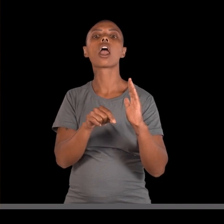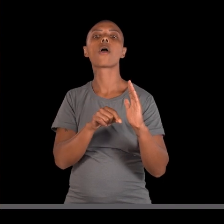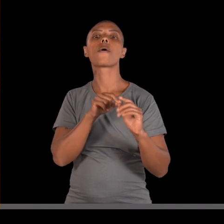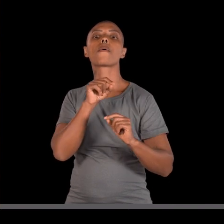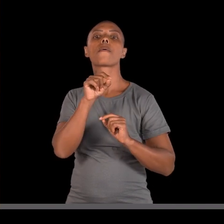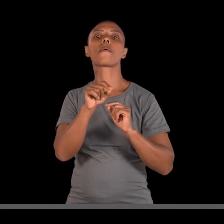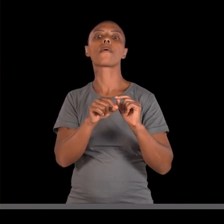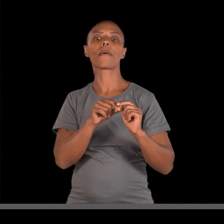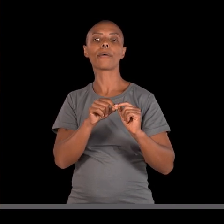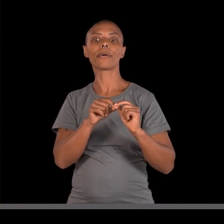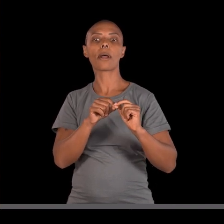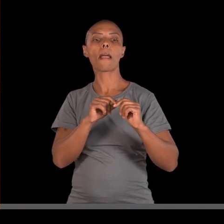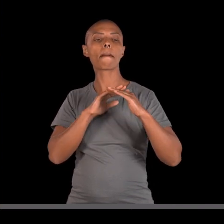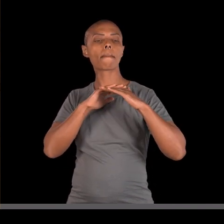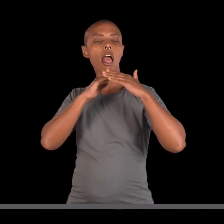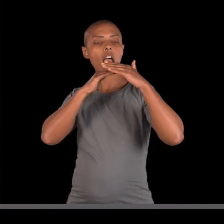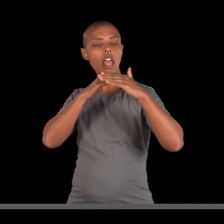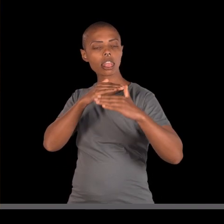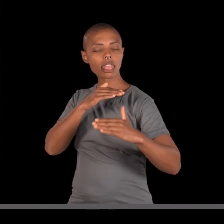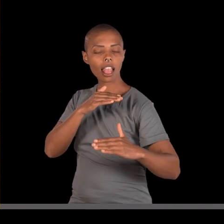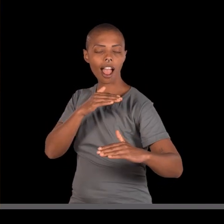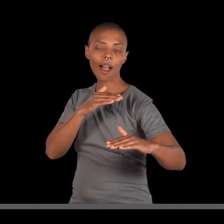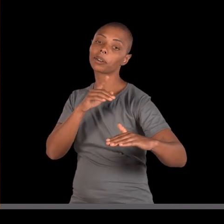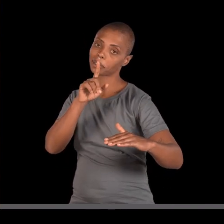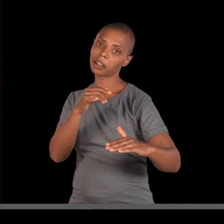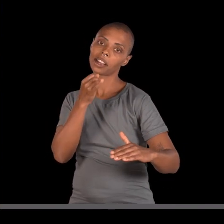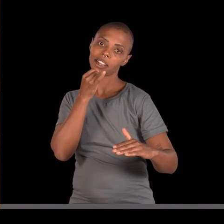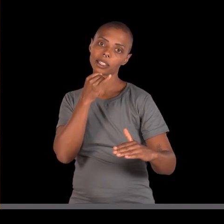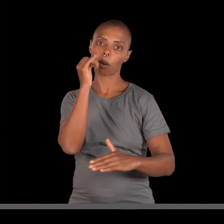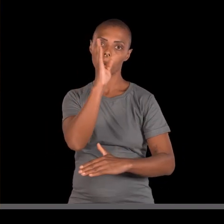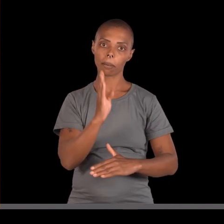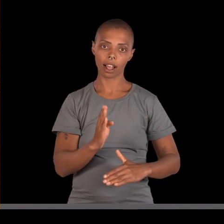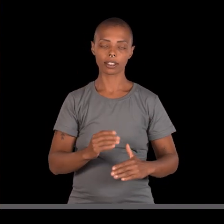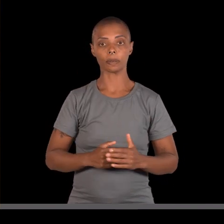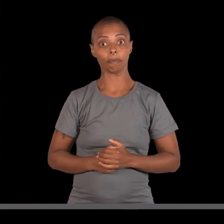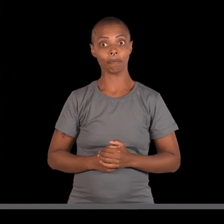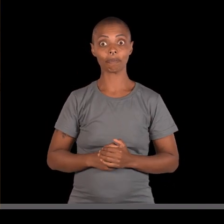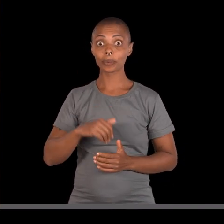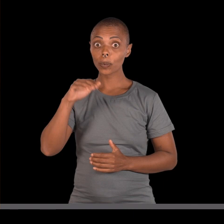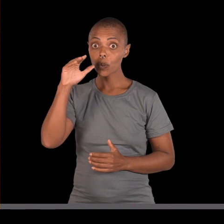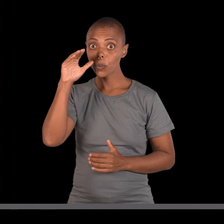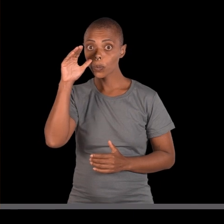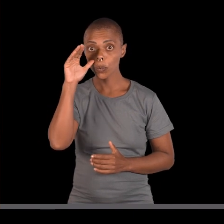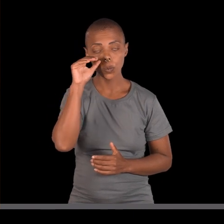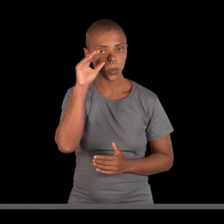centro e planaltos na região leste, como aqui o Planalto brasileiro.